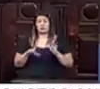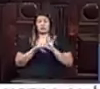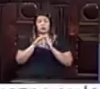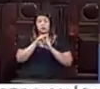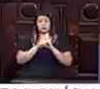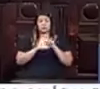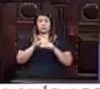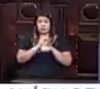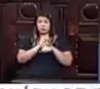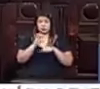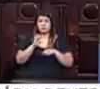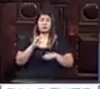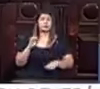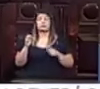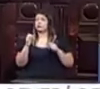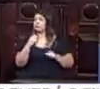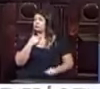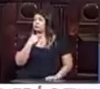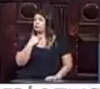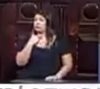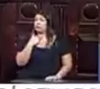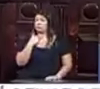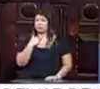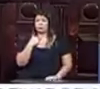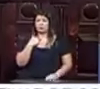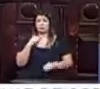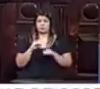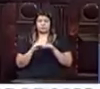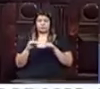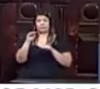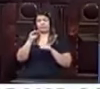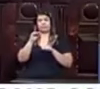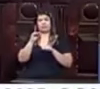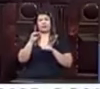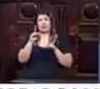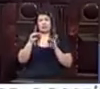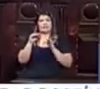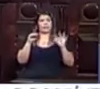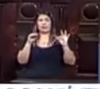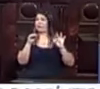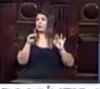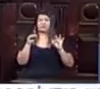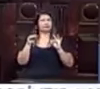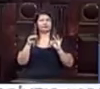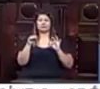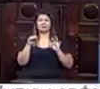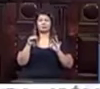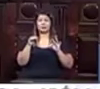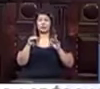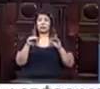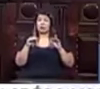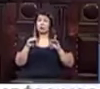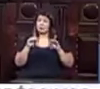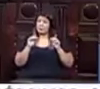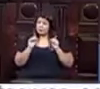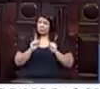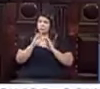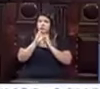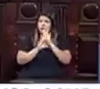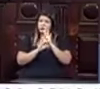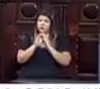qualquer votação estadual não pode sobrepor uma lei federal. O mínimo constitucional da educação e da